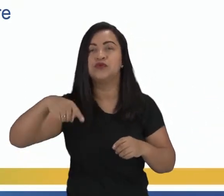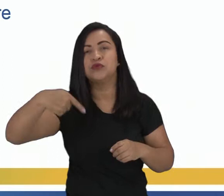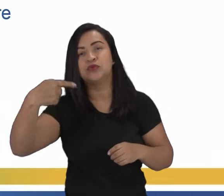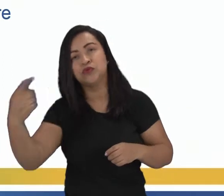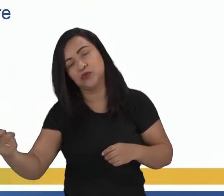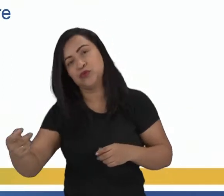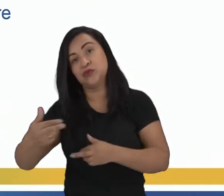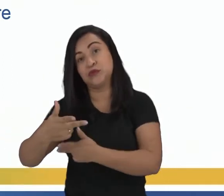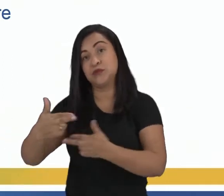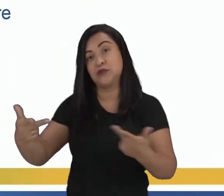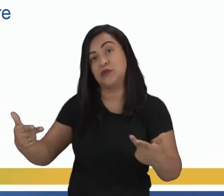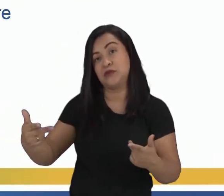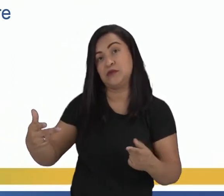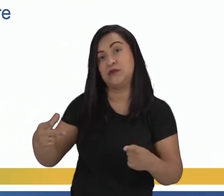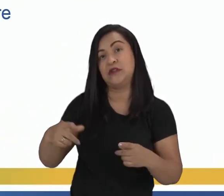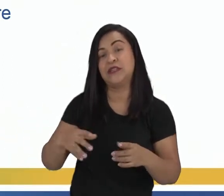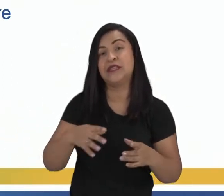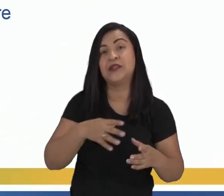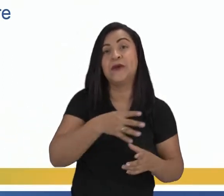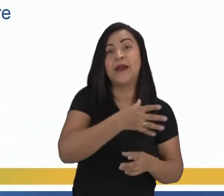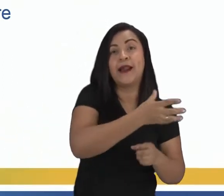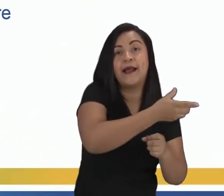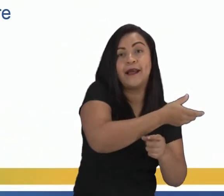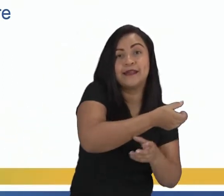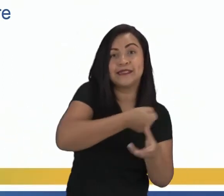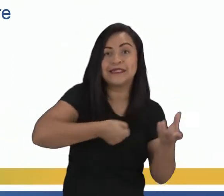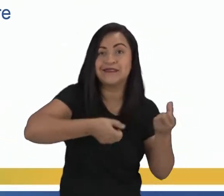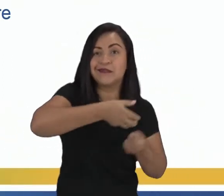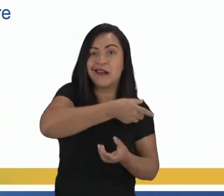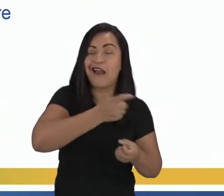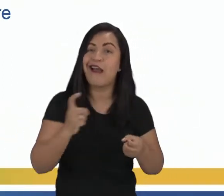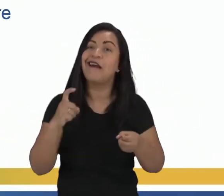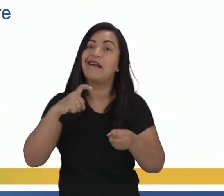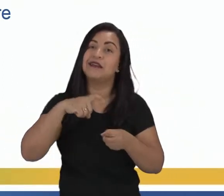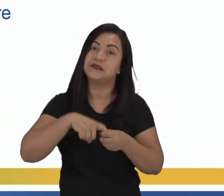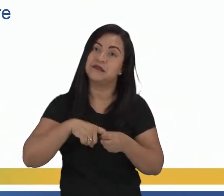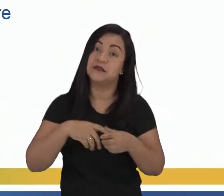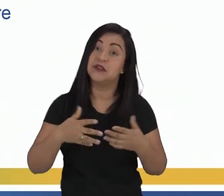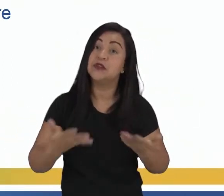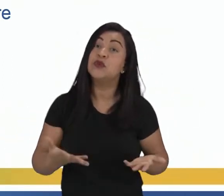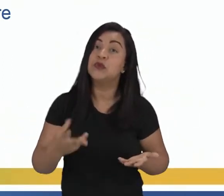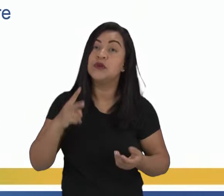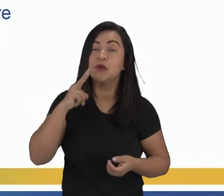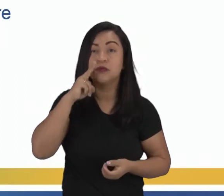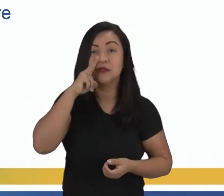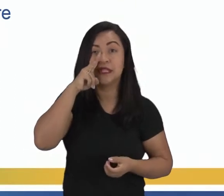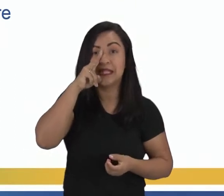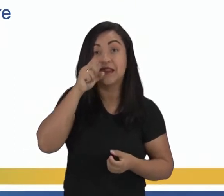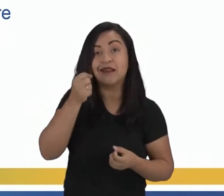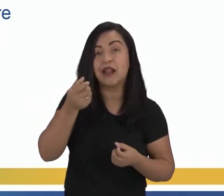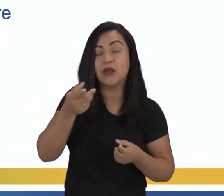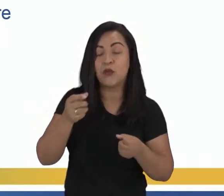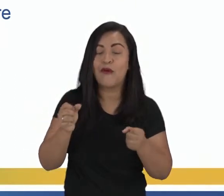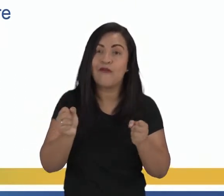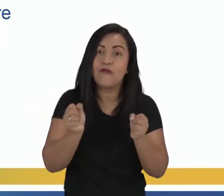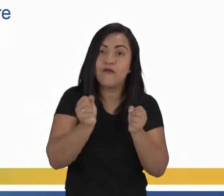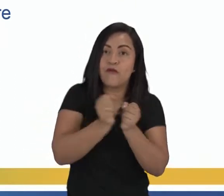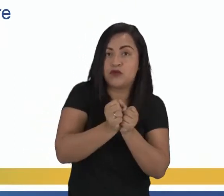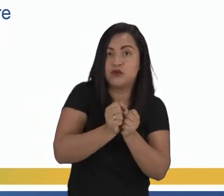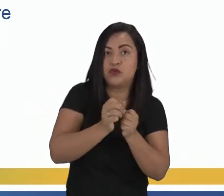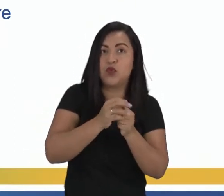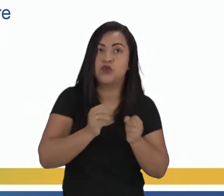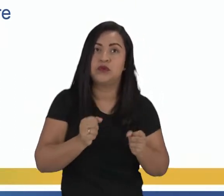que é transmitida através de fios e cabos, e então ela é considerada uma força de contato. A força de